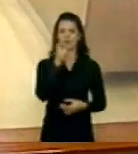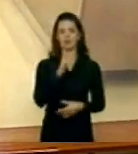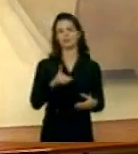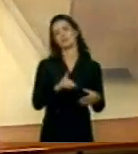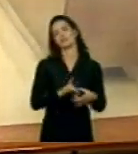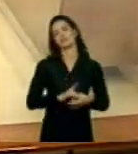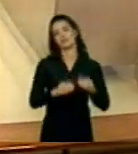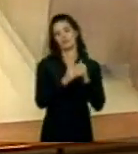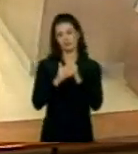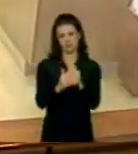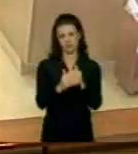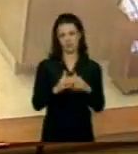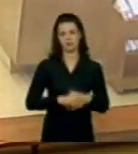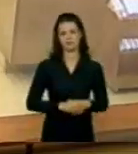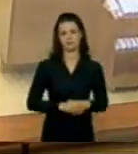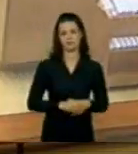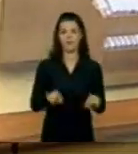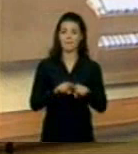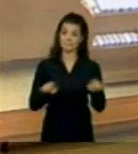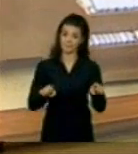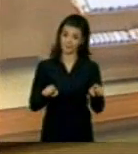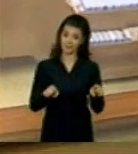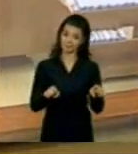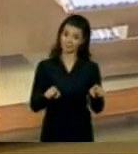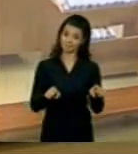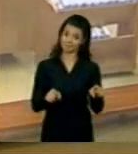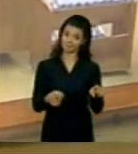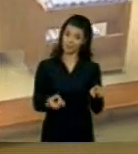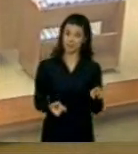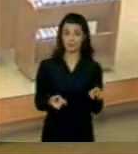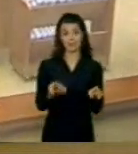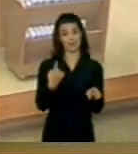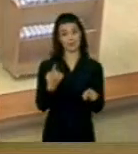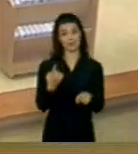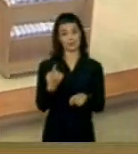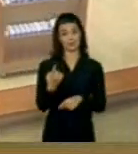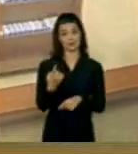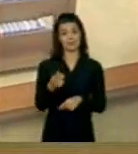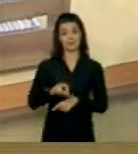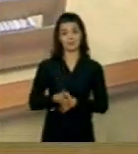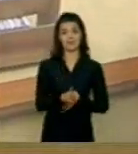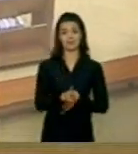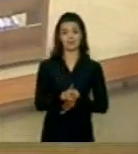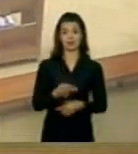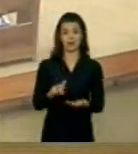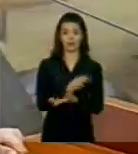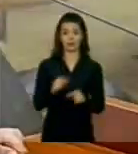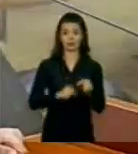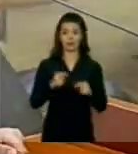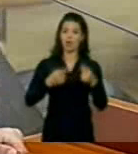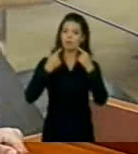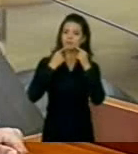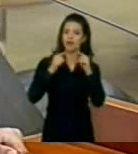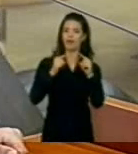Direito. Agora, não deixa de ser irônico ou curioso que toda vez que as vozes se levantam